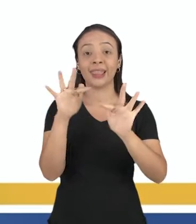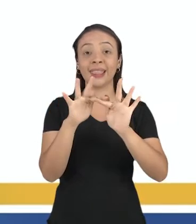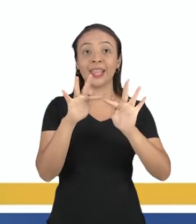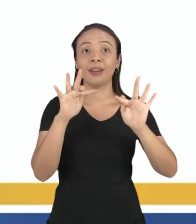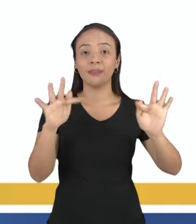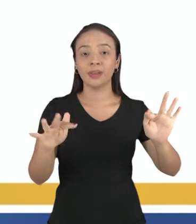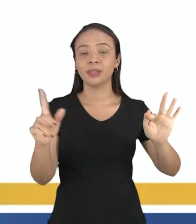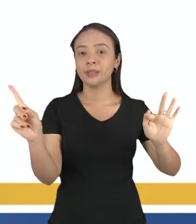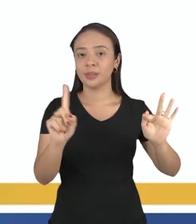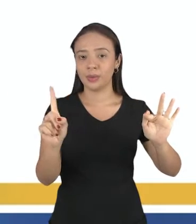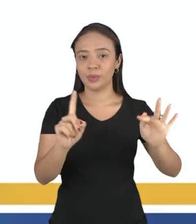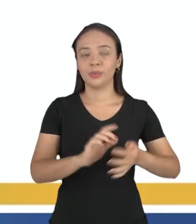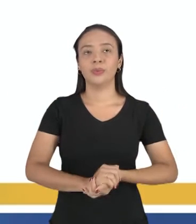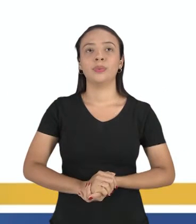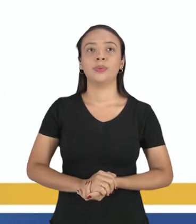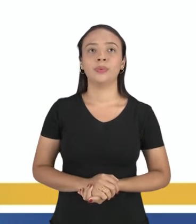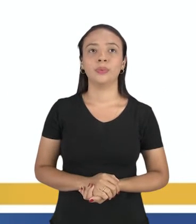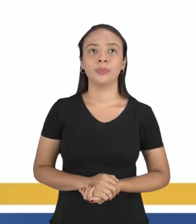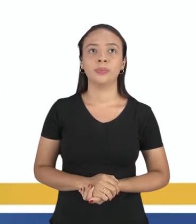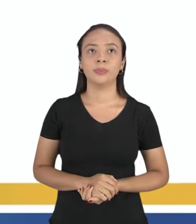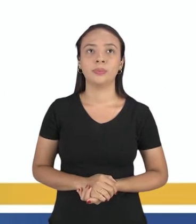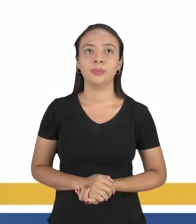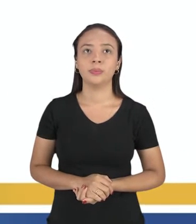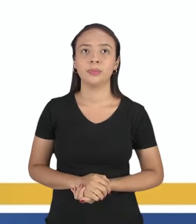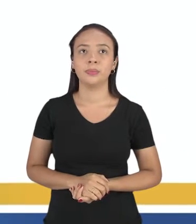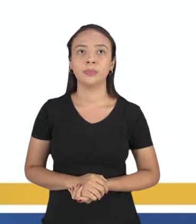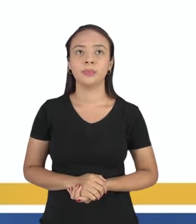frases negativas.